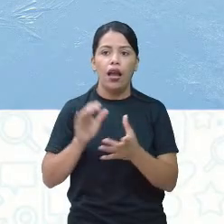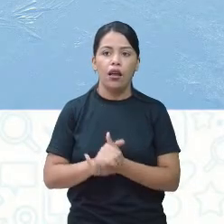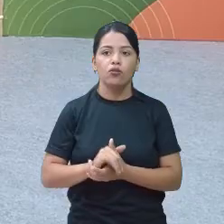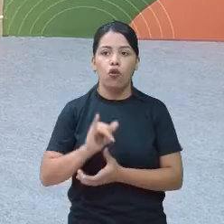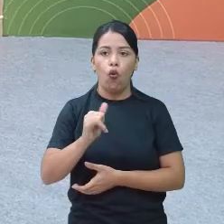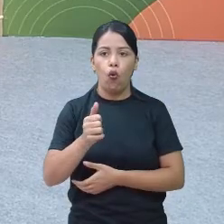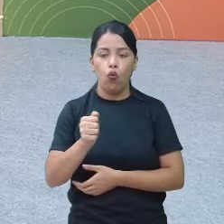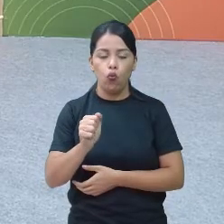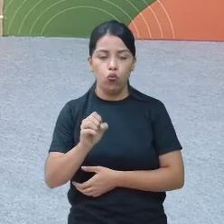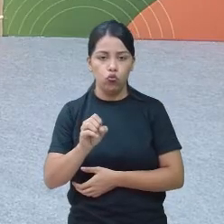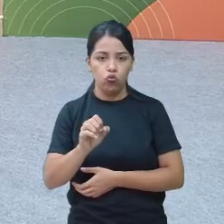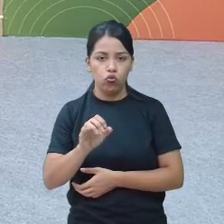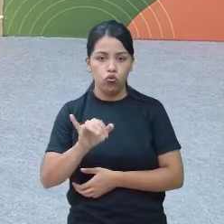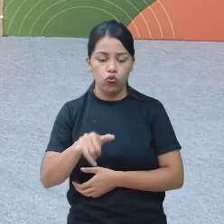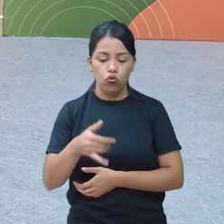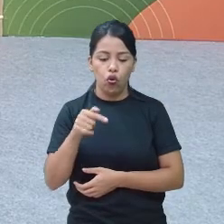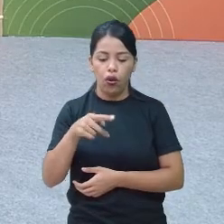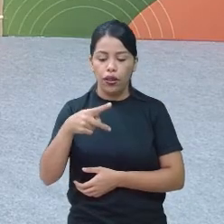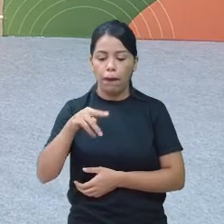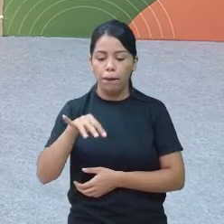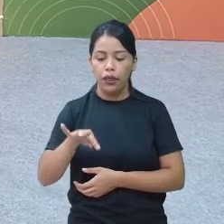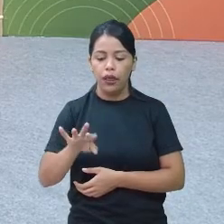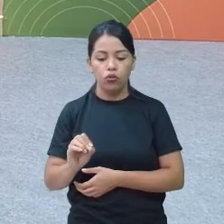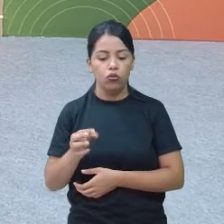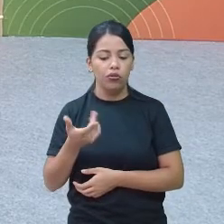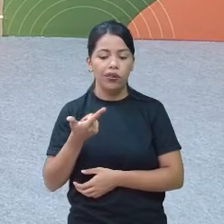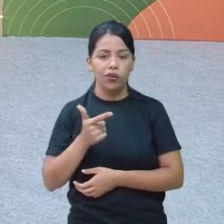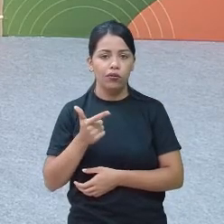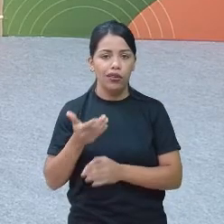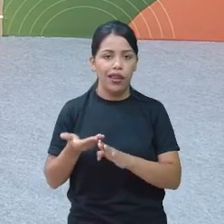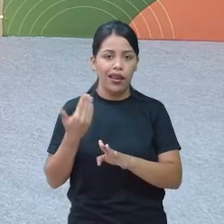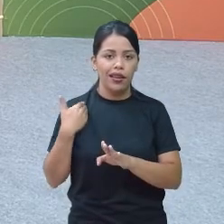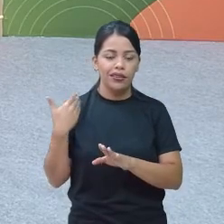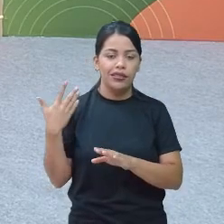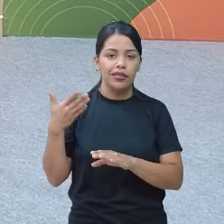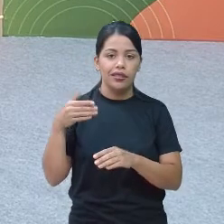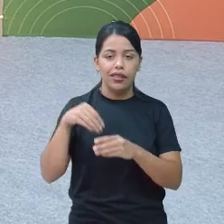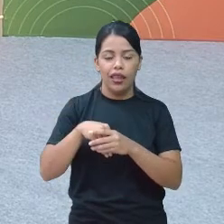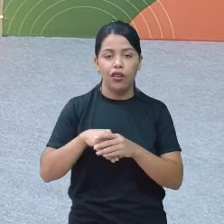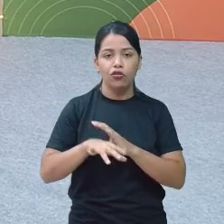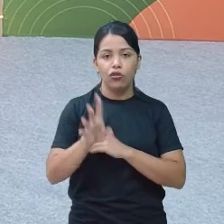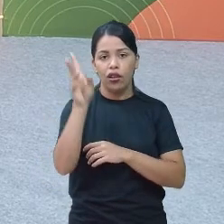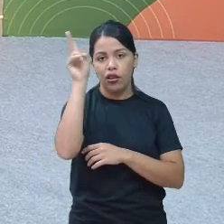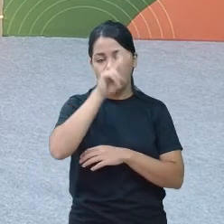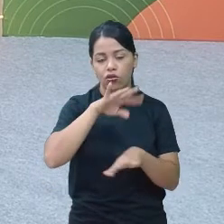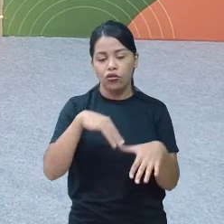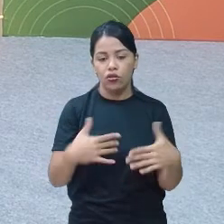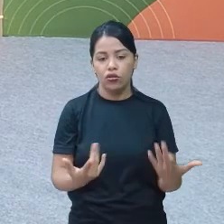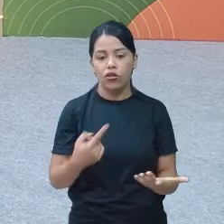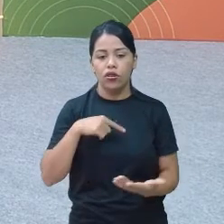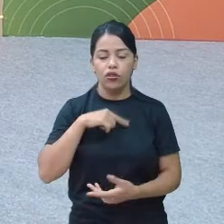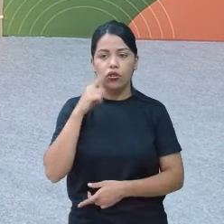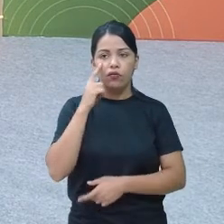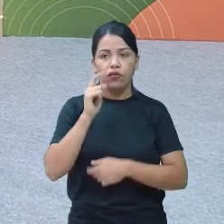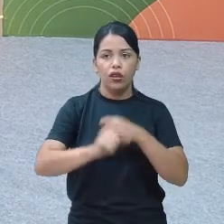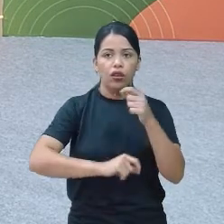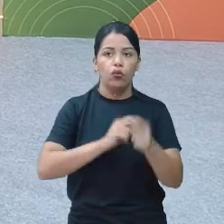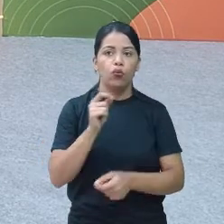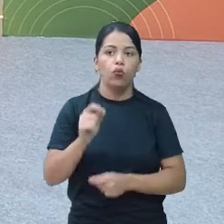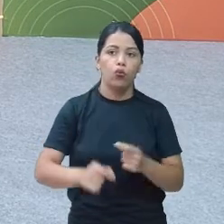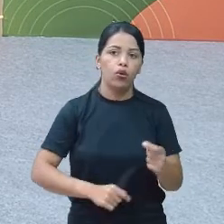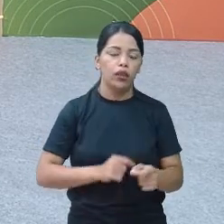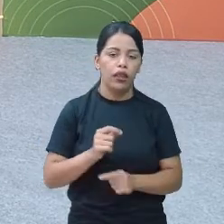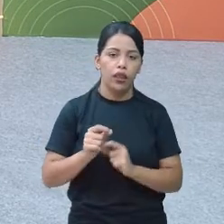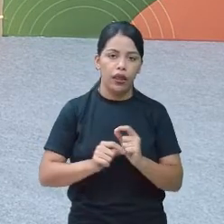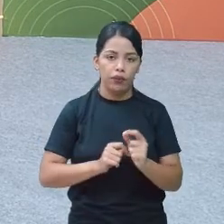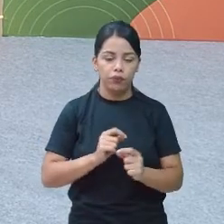história. Então aqui a gente percebe que é uma dança aí entre as relações afetivas e amorosas e a gente consegue perceber